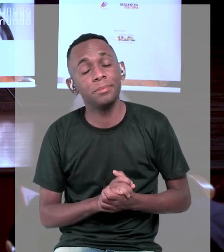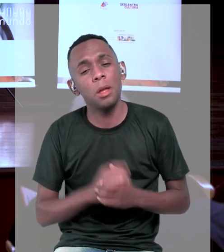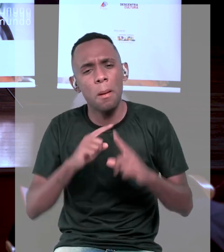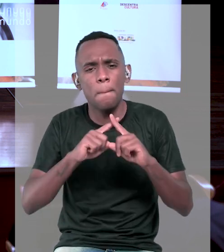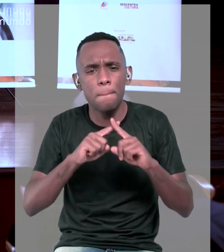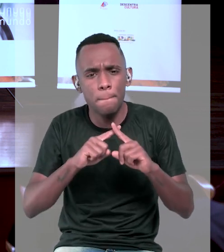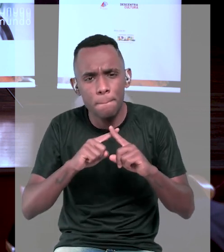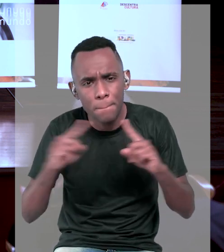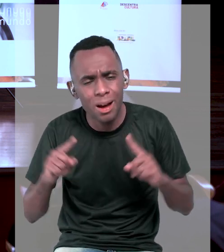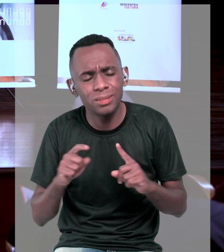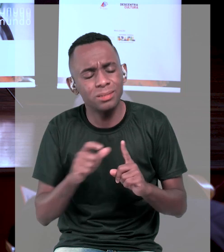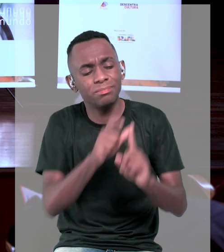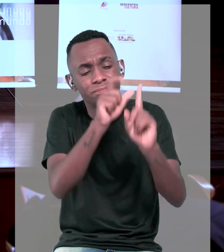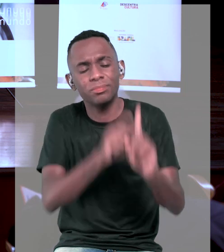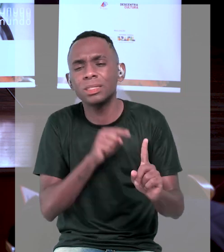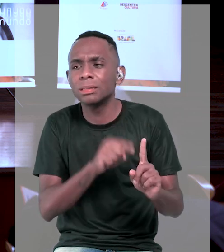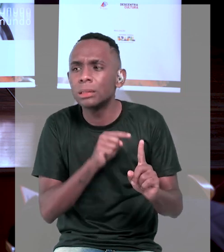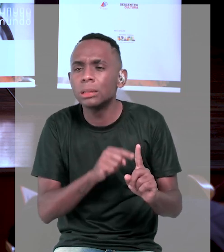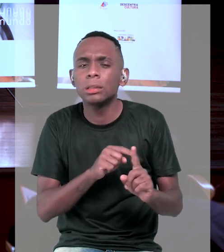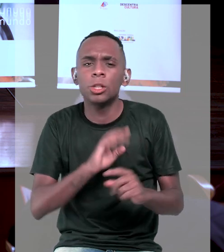Mas é uma figura que eu conheço